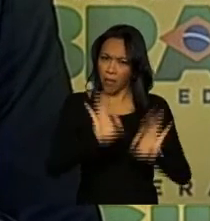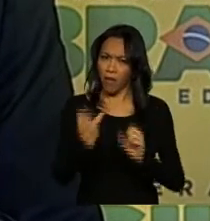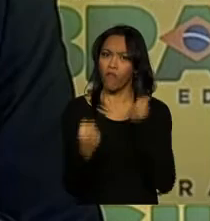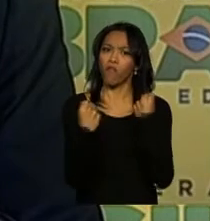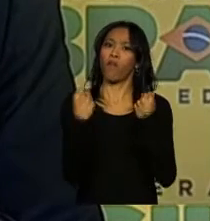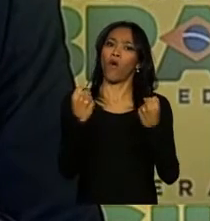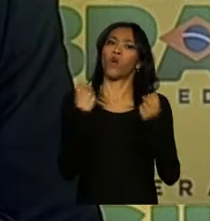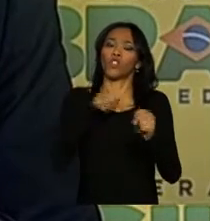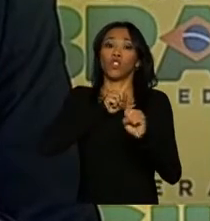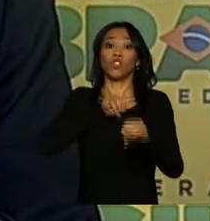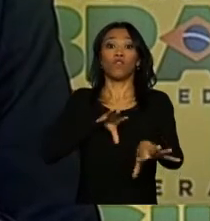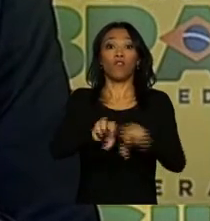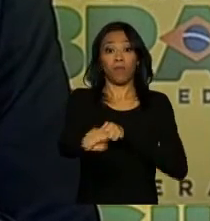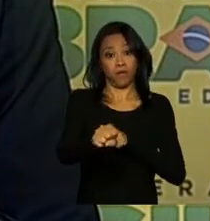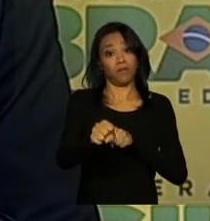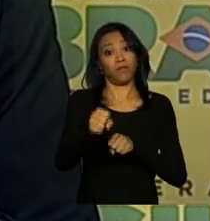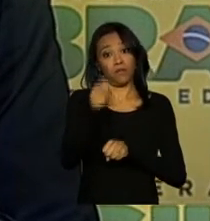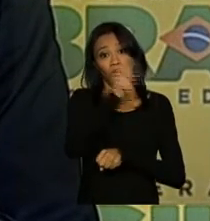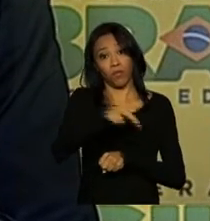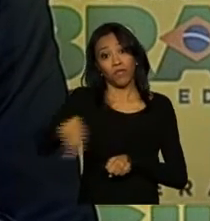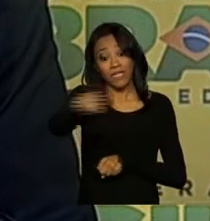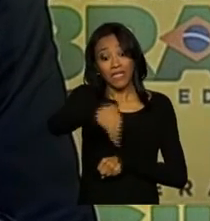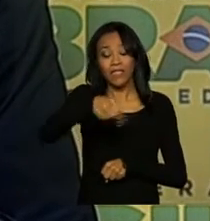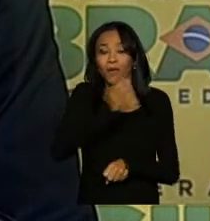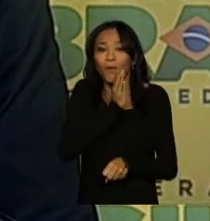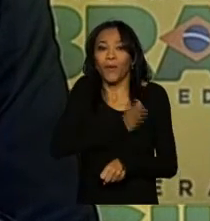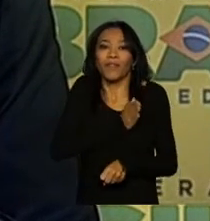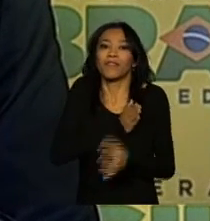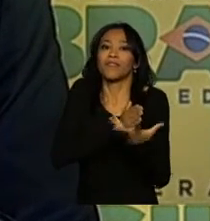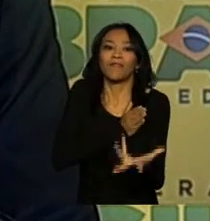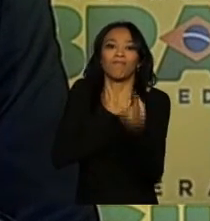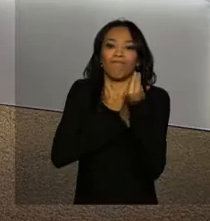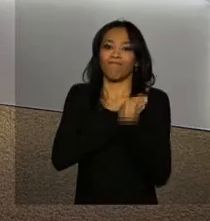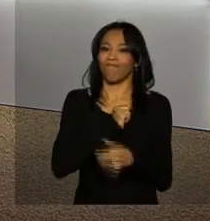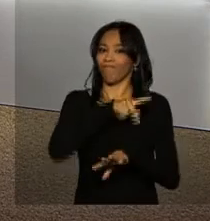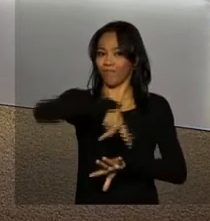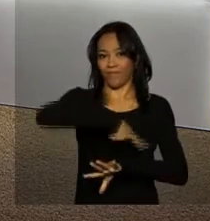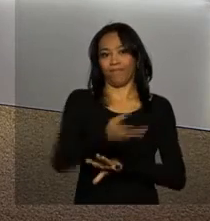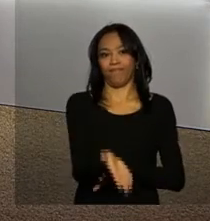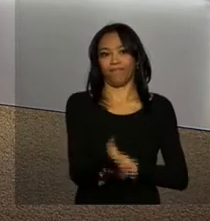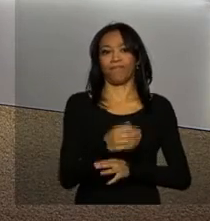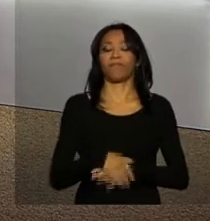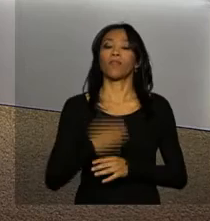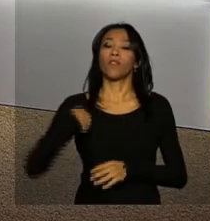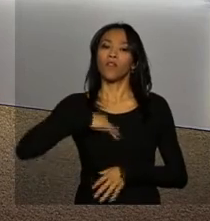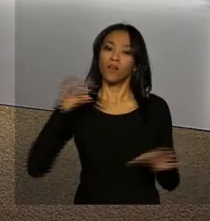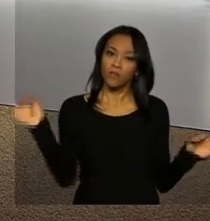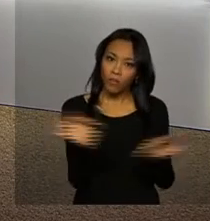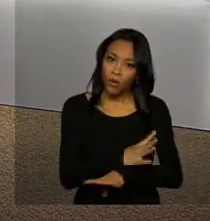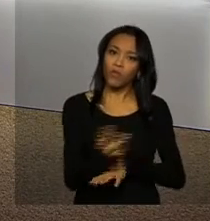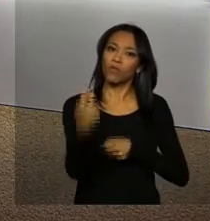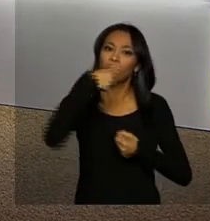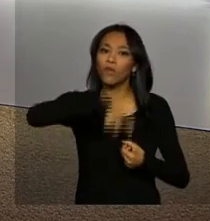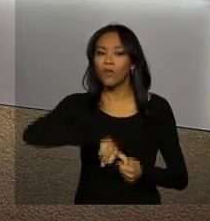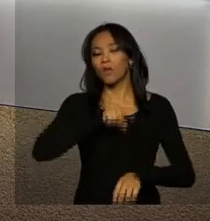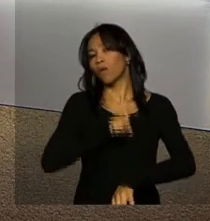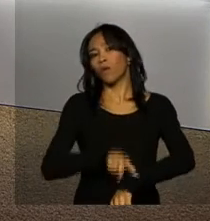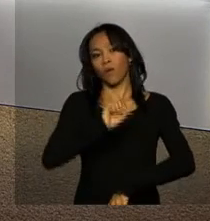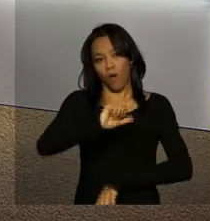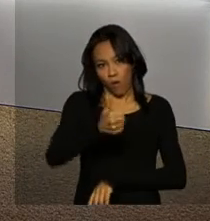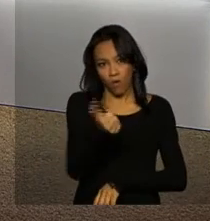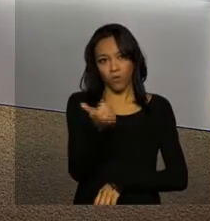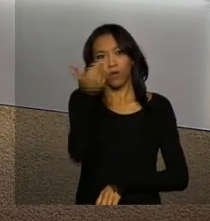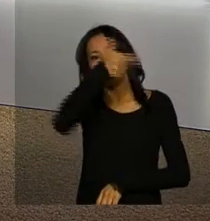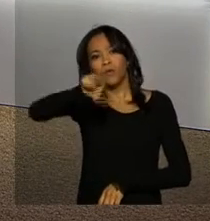estamos apresentando aqui isso aqui é o coração na qualidade da educação no brasil nosso ponto de vista e nós ficamos por aqui voltamos às 11